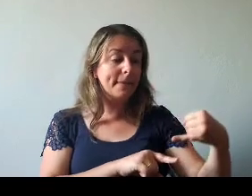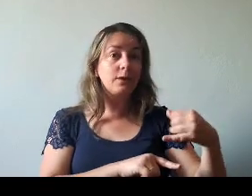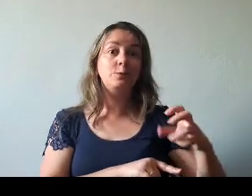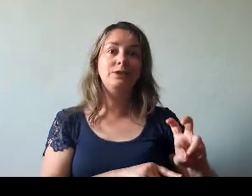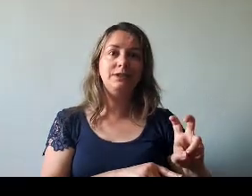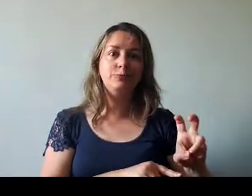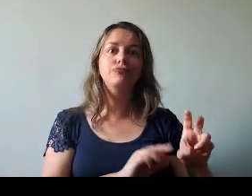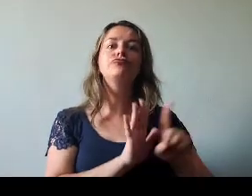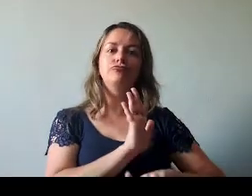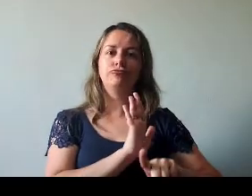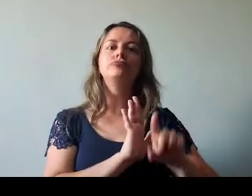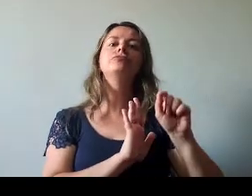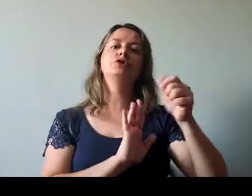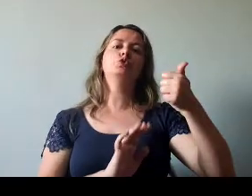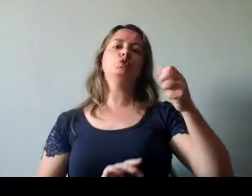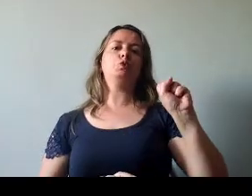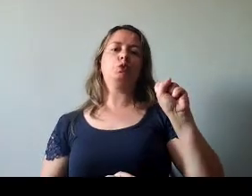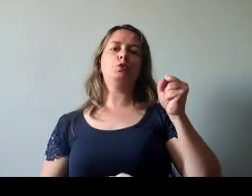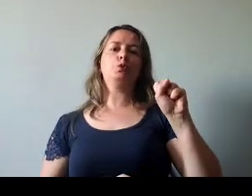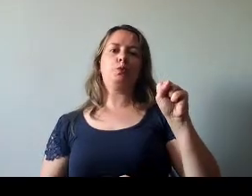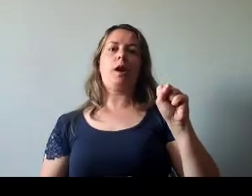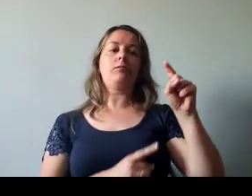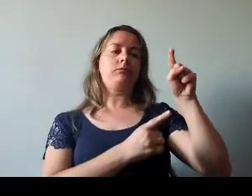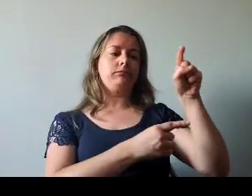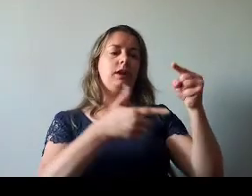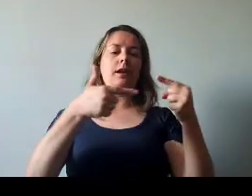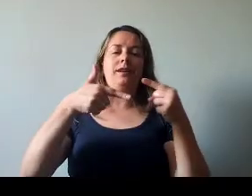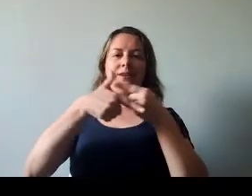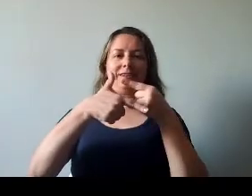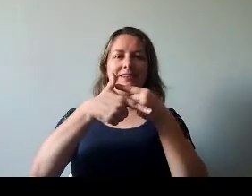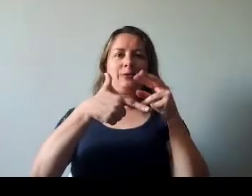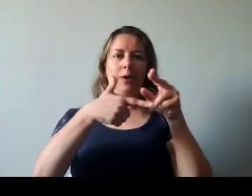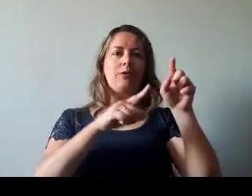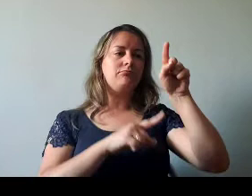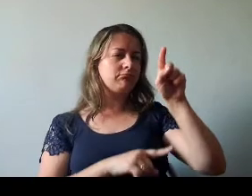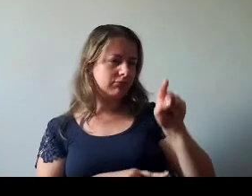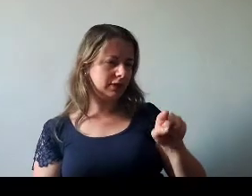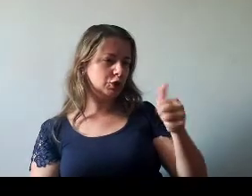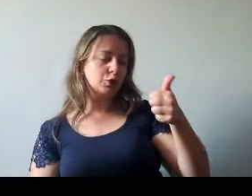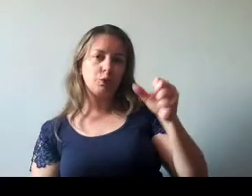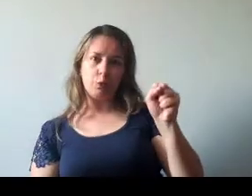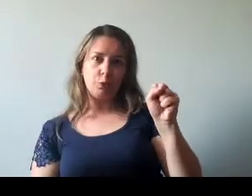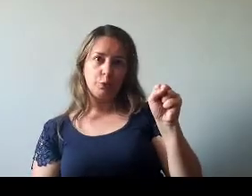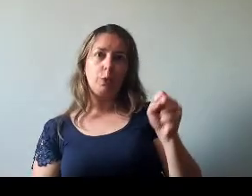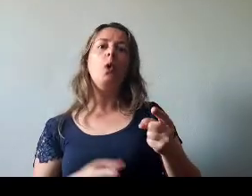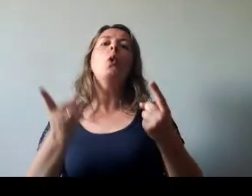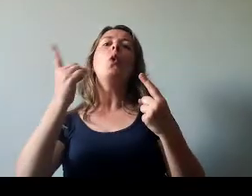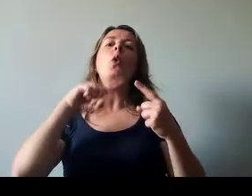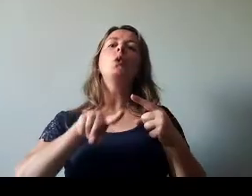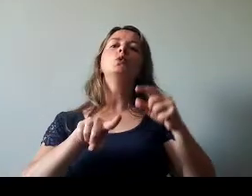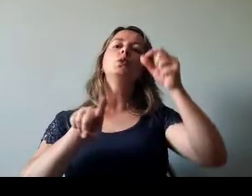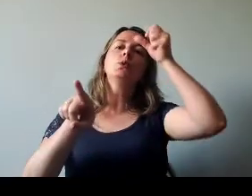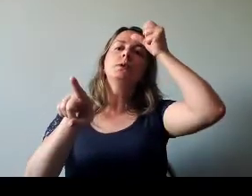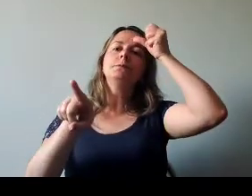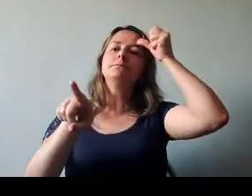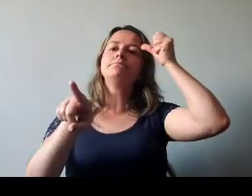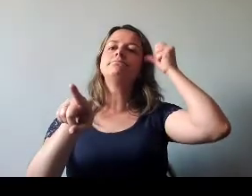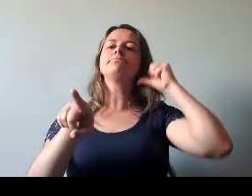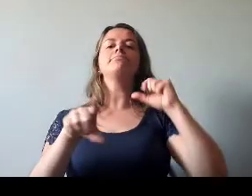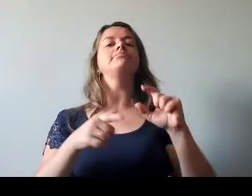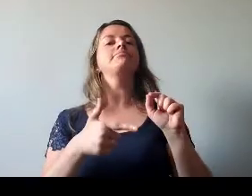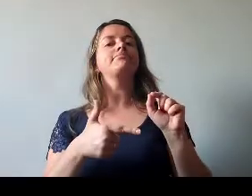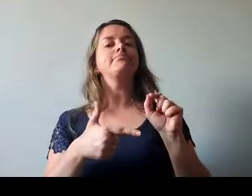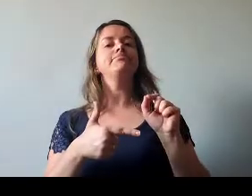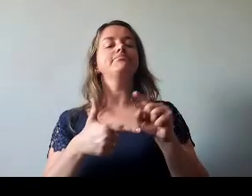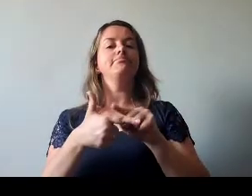18. E o cateto adjacente? O cateto adjacente, ele vai aqui, ó, do 0, começa aqui no 0, e vai lá até